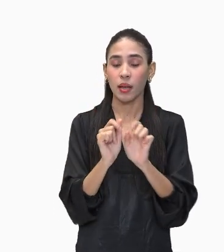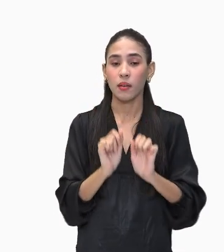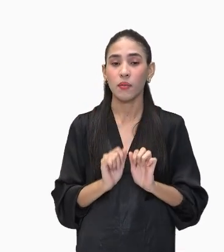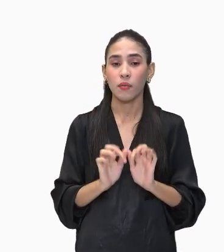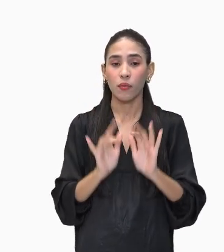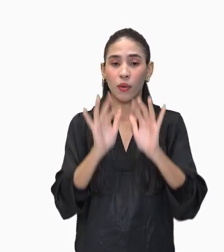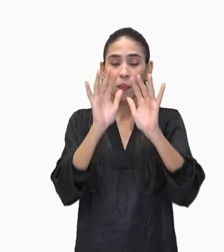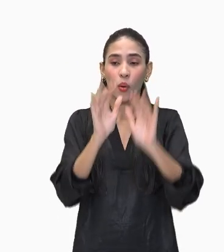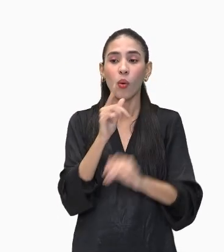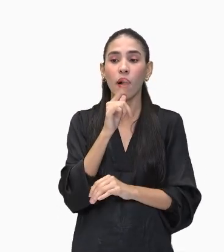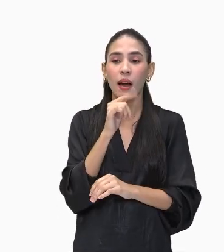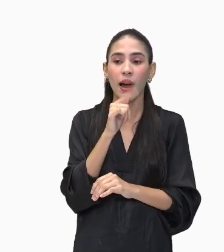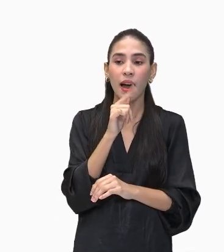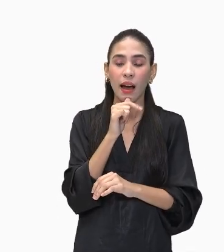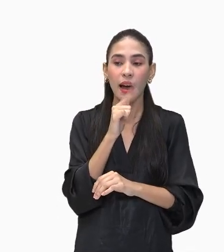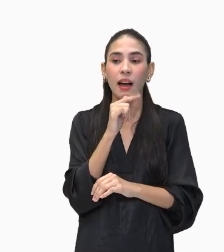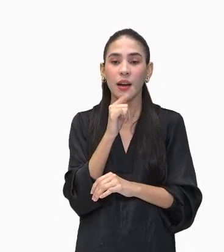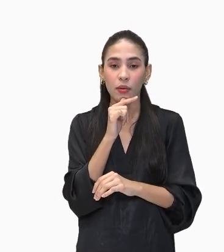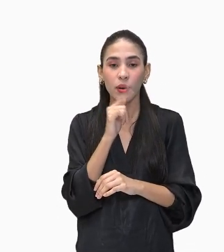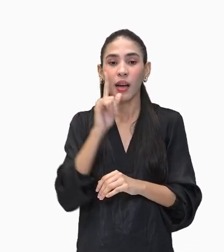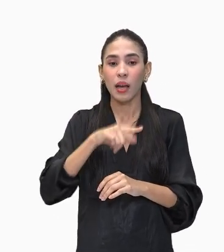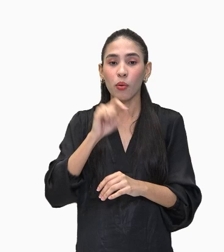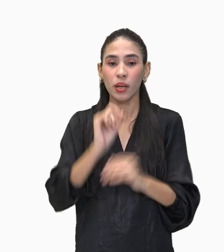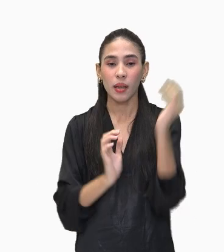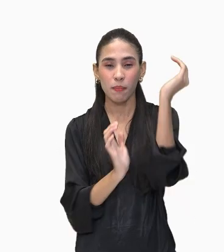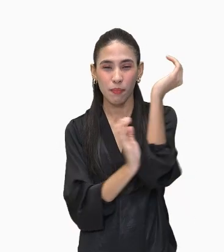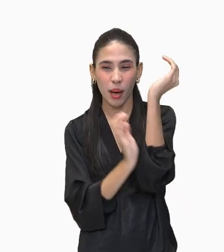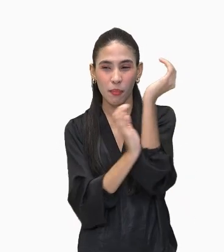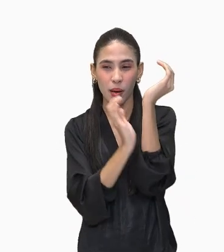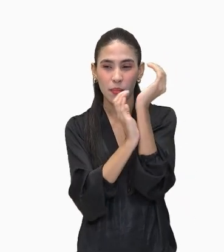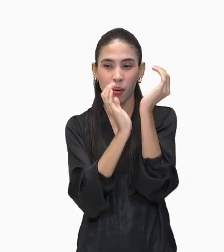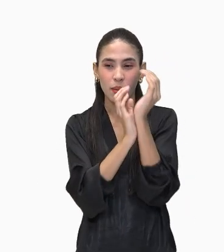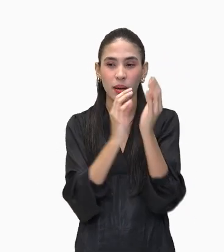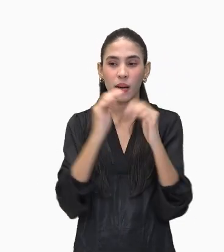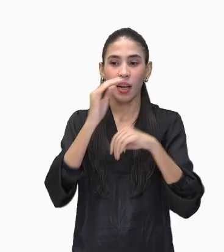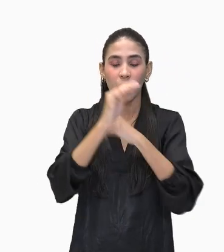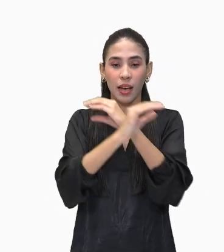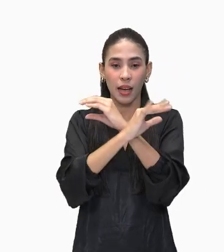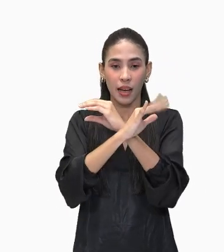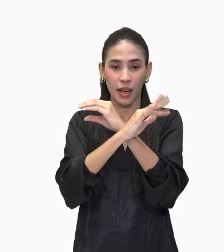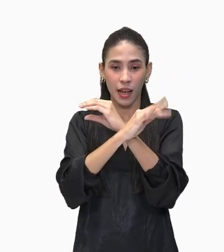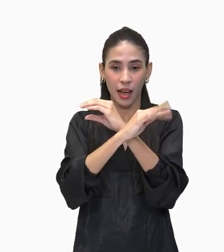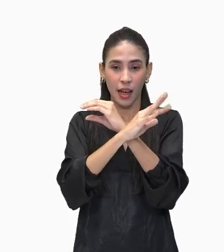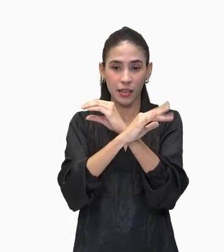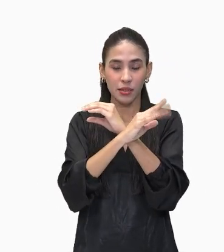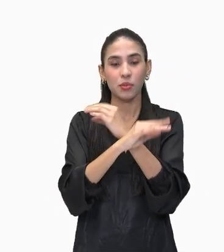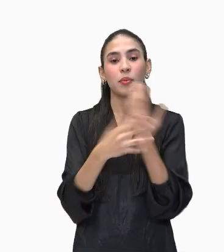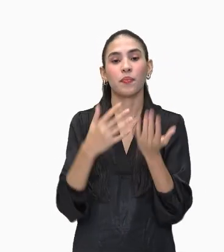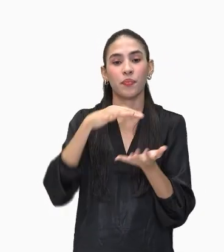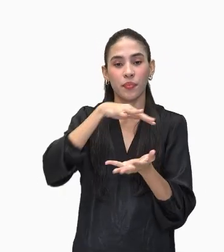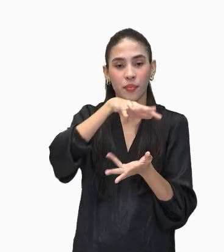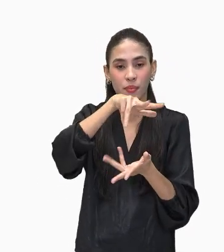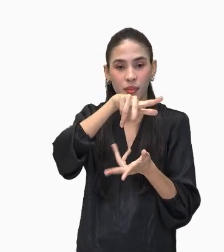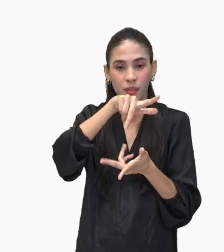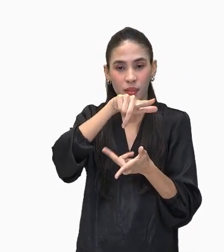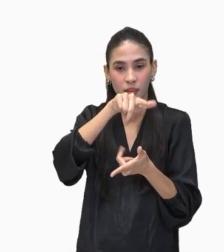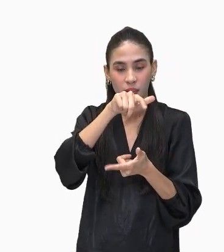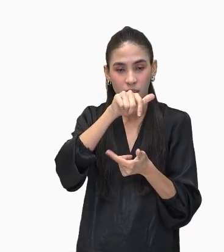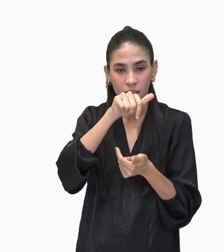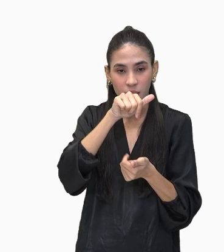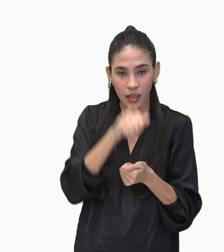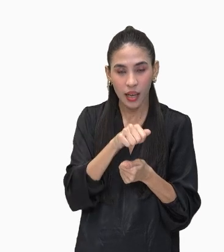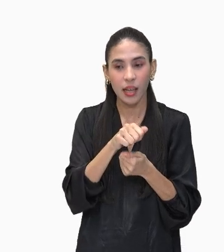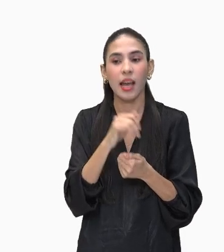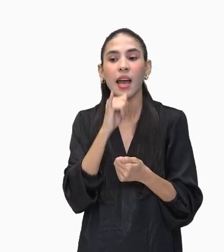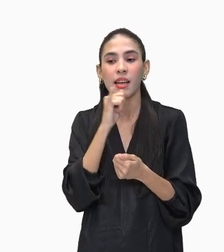e eles vão se tornando ácidos. E aí eles vão retornando para a atmosfera na forma de precipitação, né, que